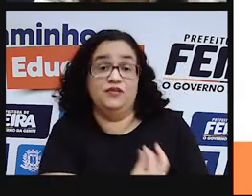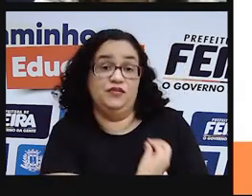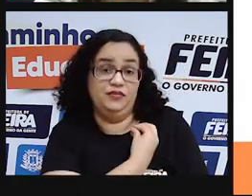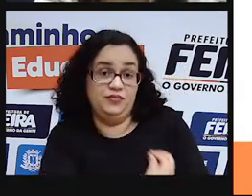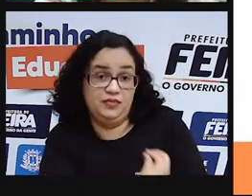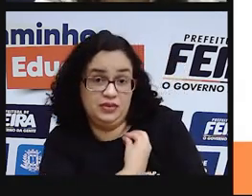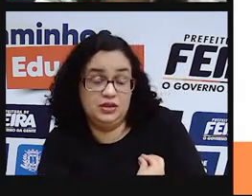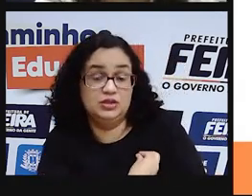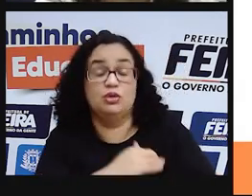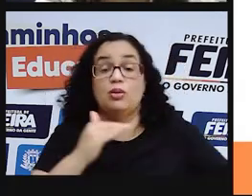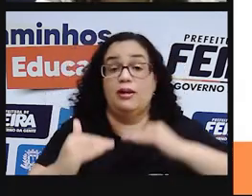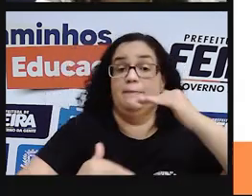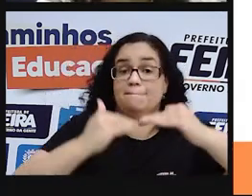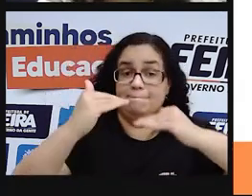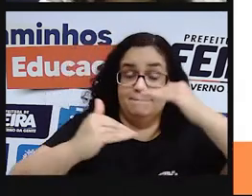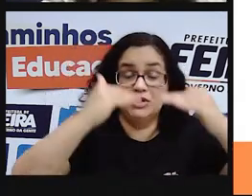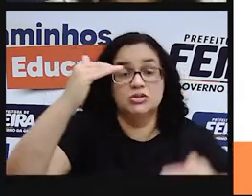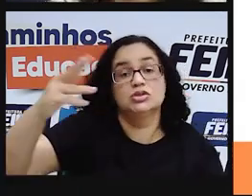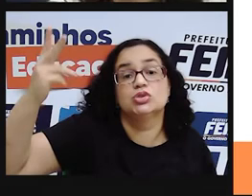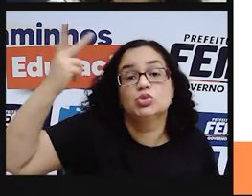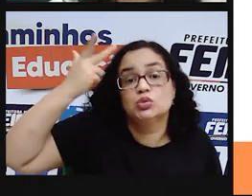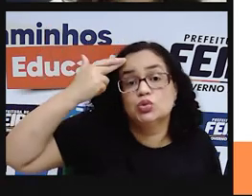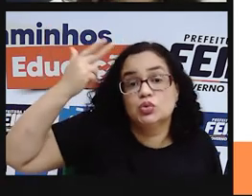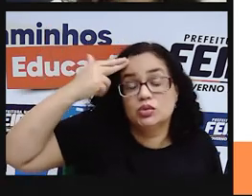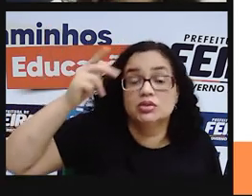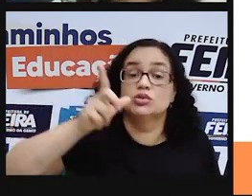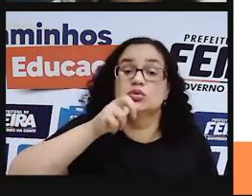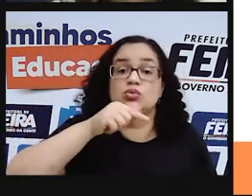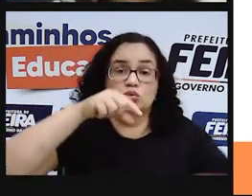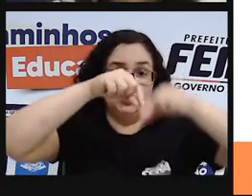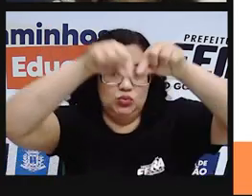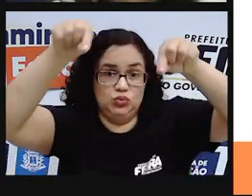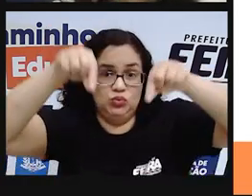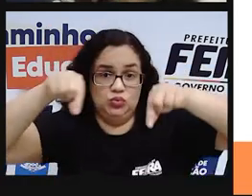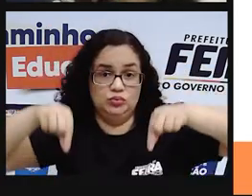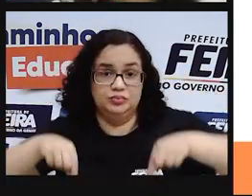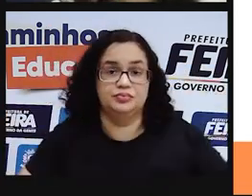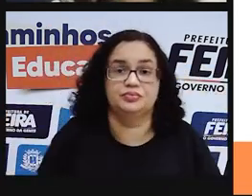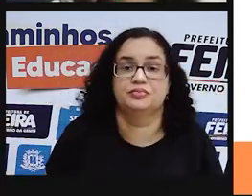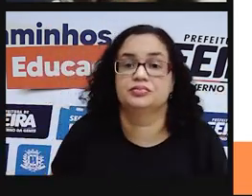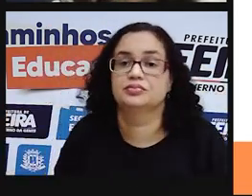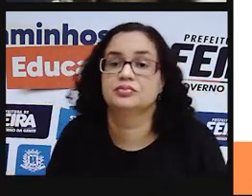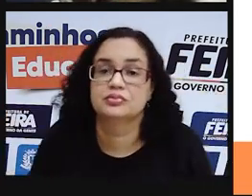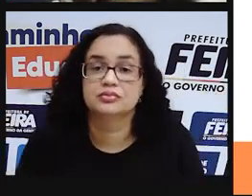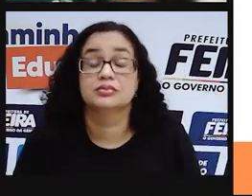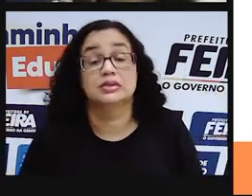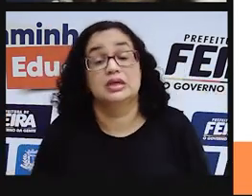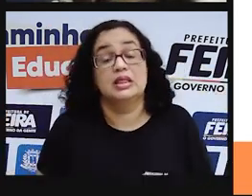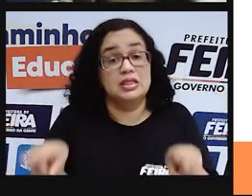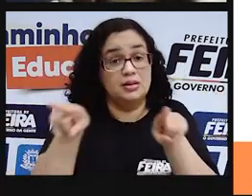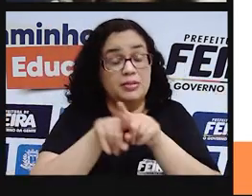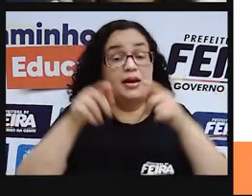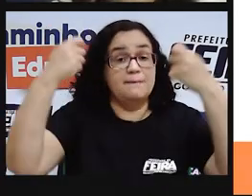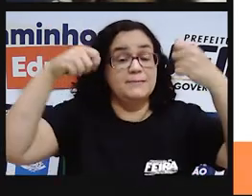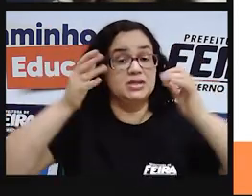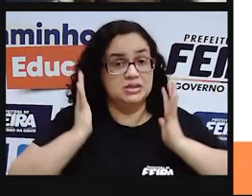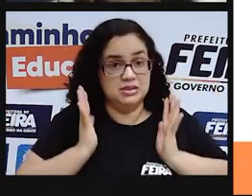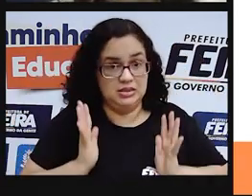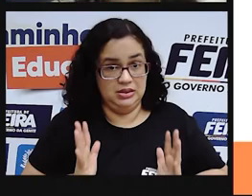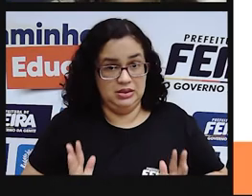vida ali com processo normal da Lagoa E além disso é Preciso